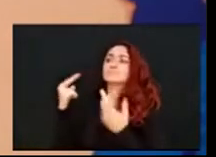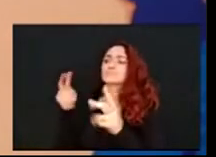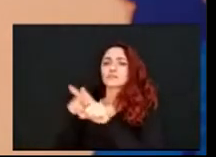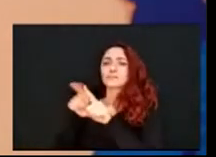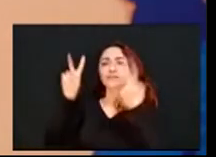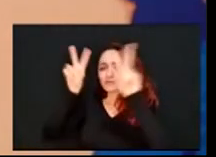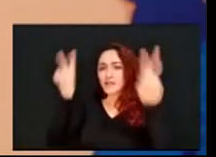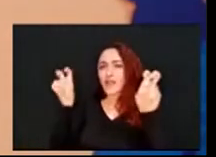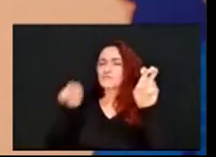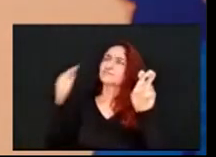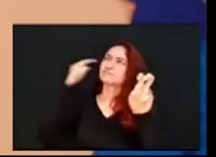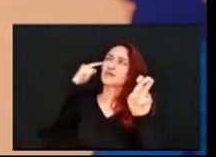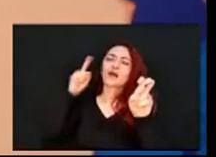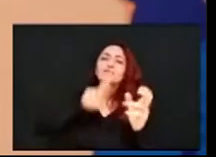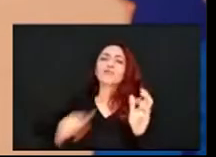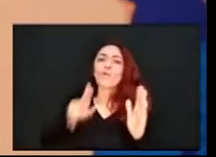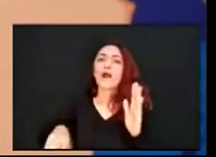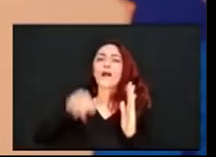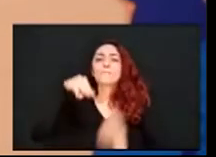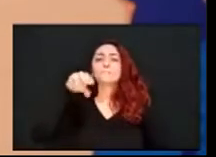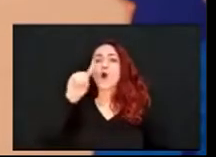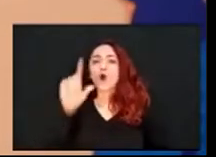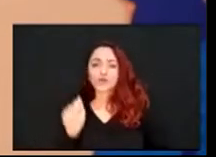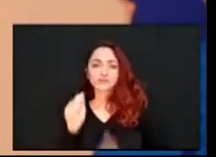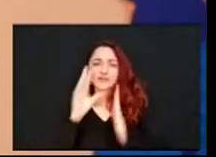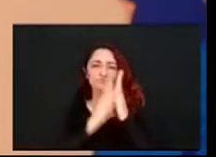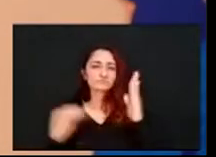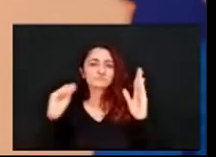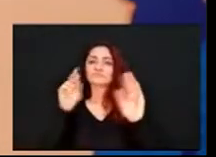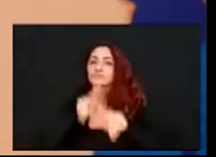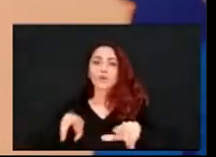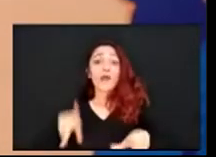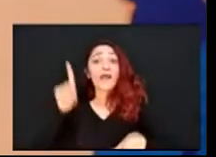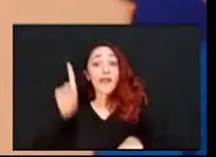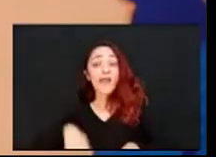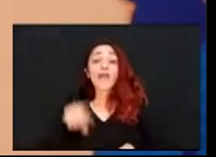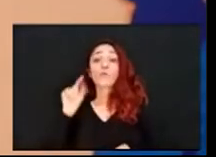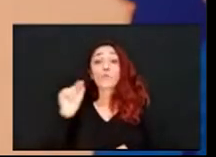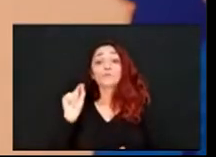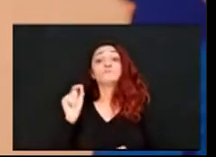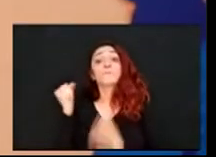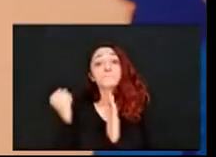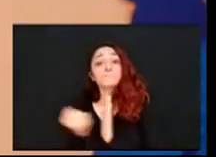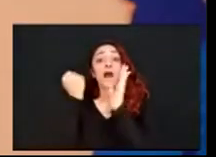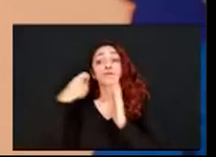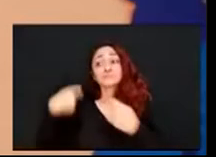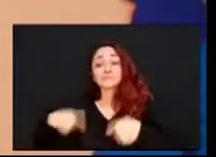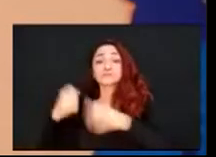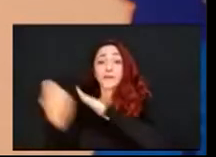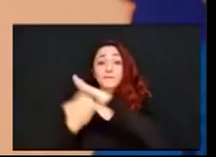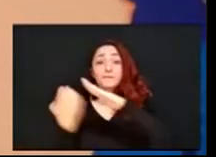era uma moda né de fato se tornou uma tendência e as empresas que a gente observa né